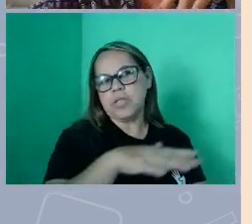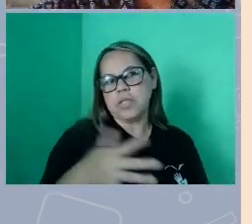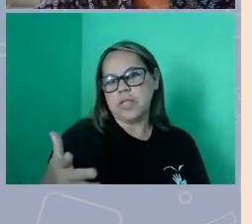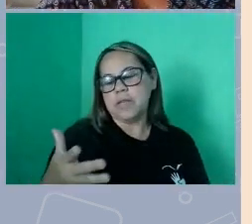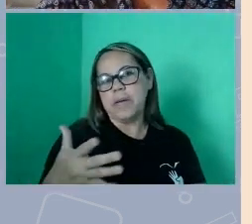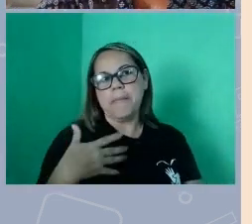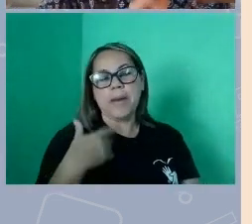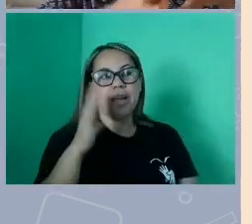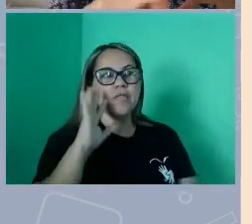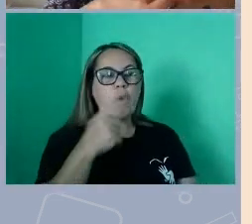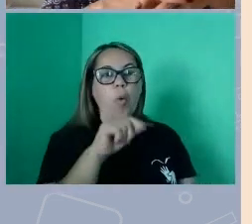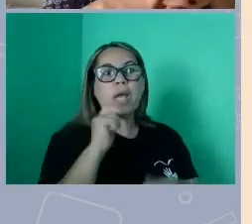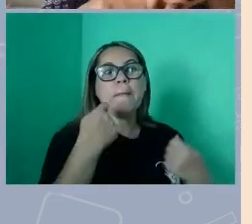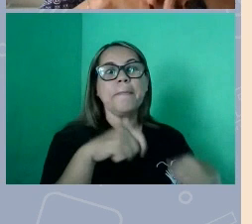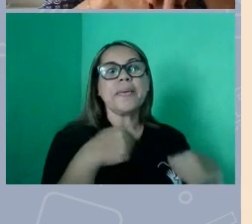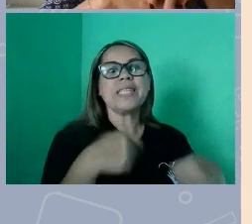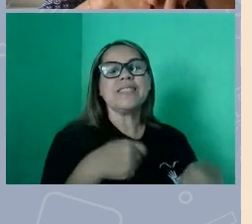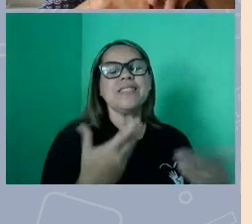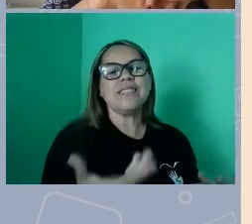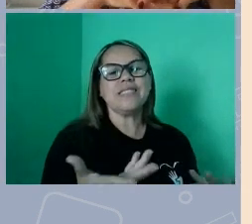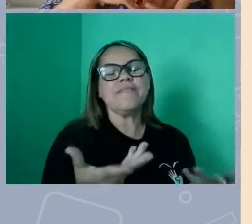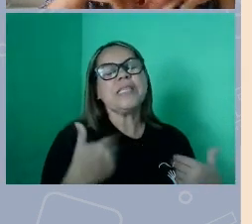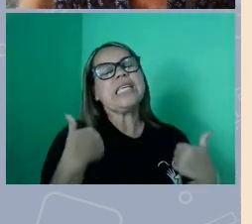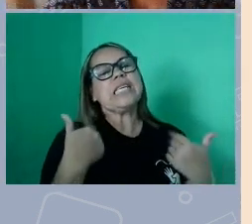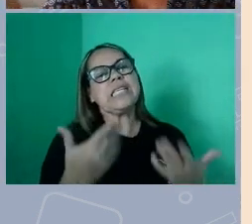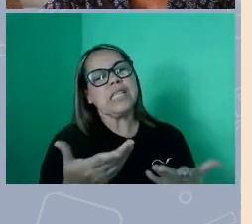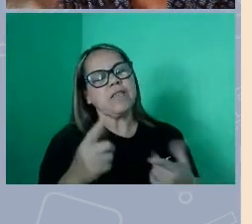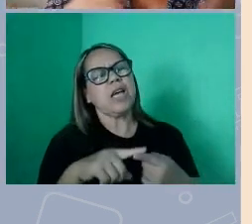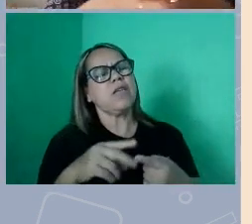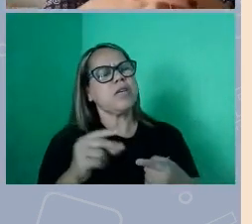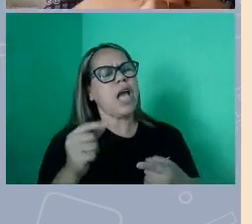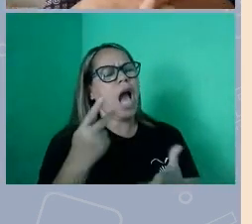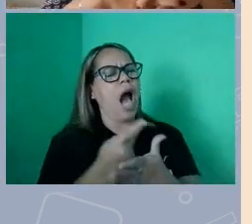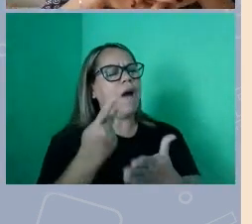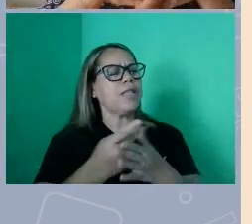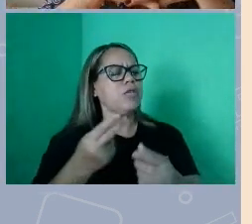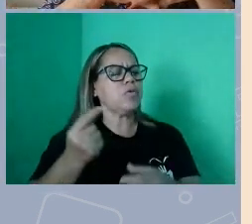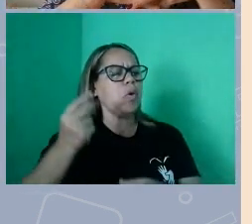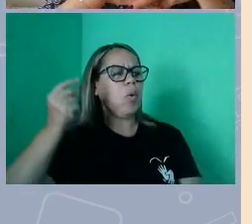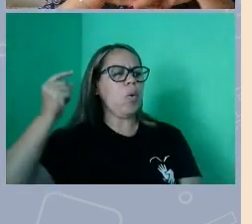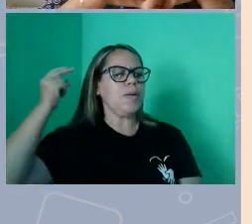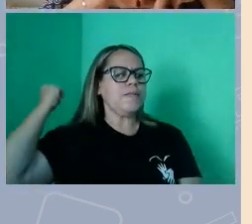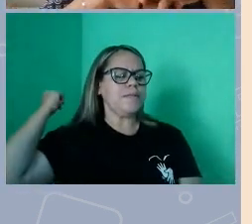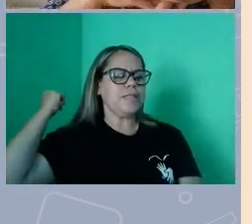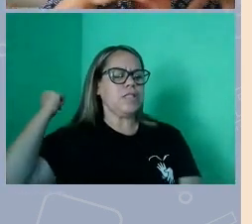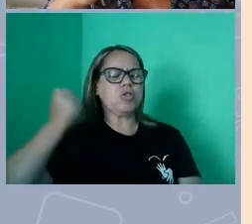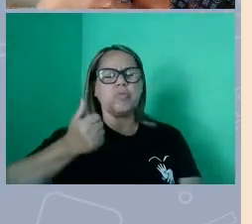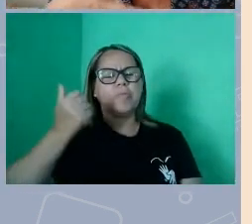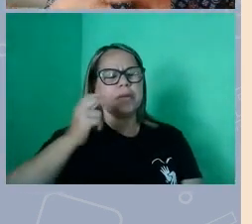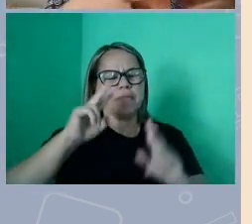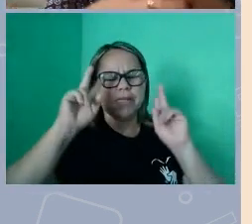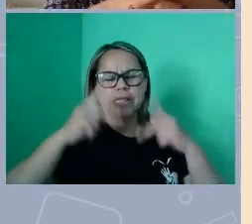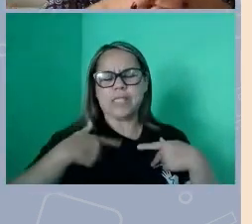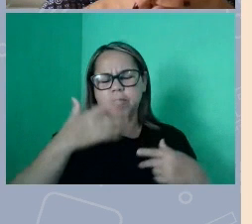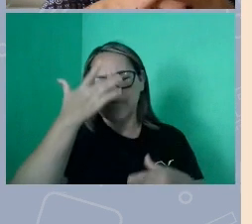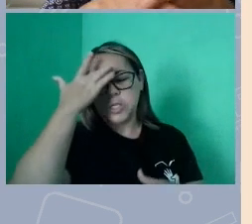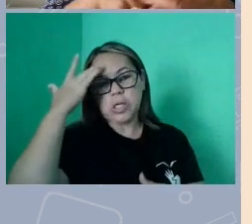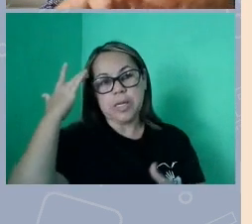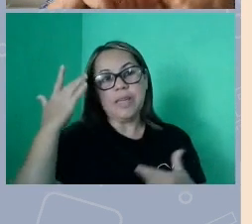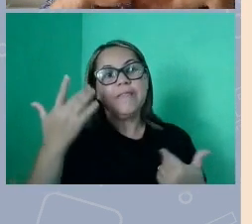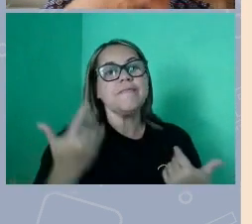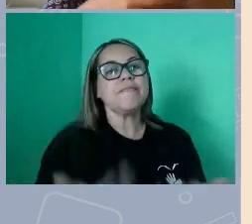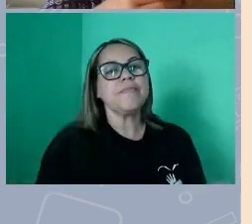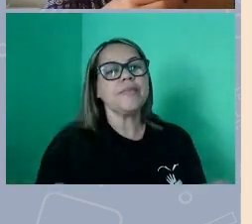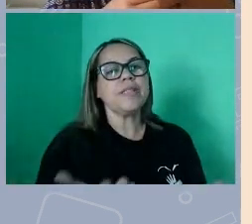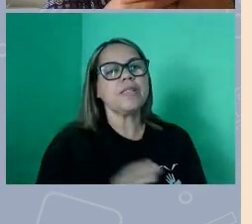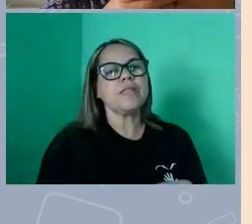necessidades e aí é algo que remonta desde os primeiros seres humanos enfim e foi